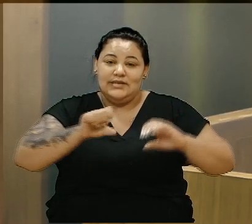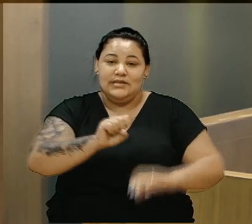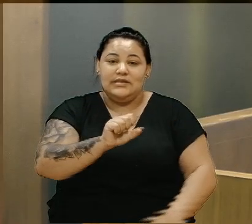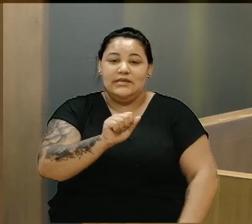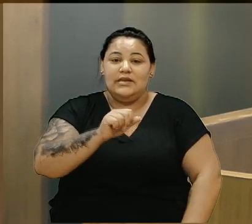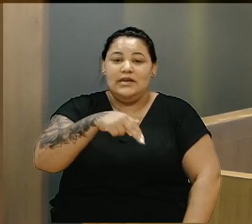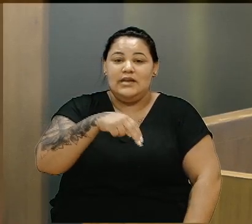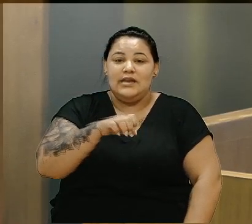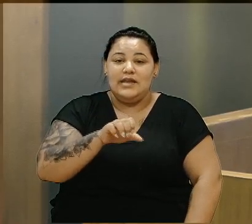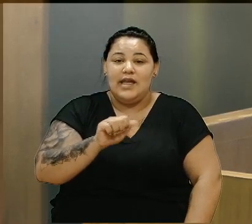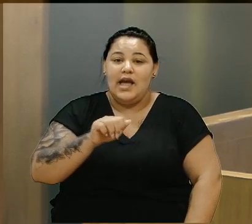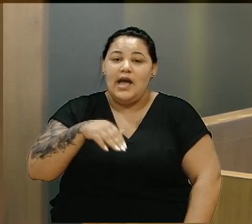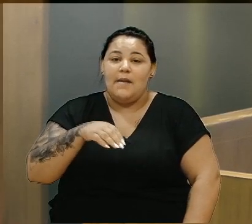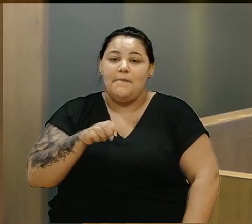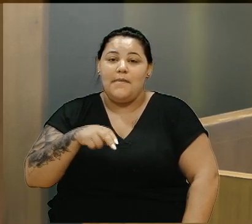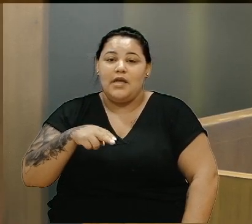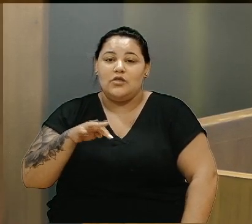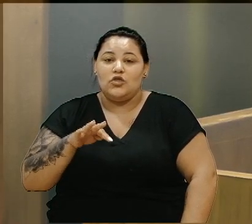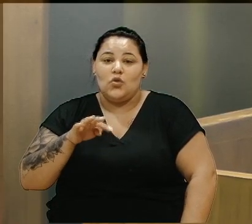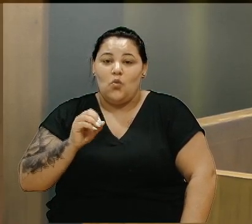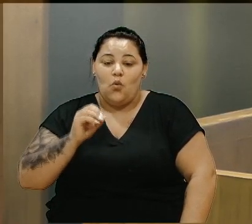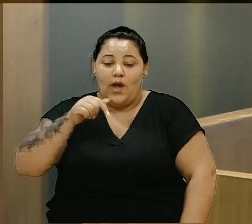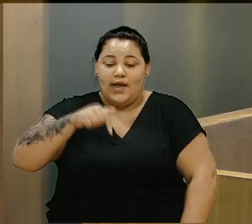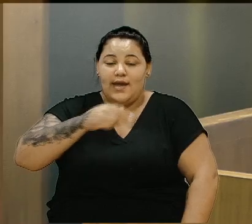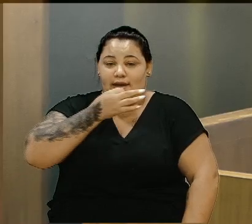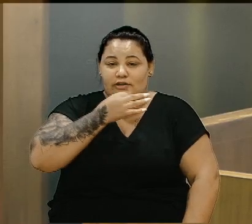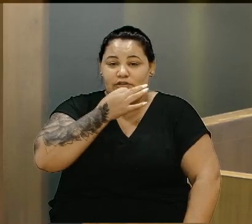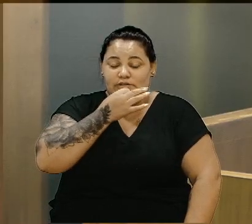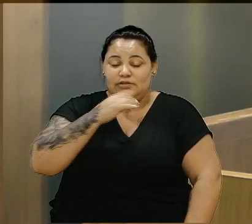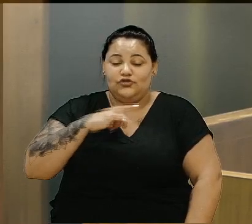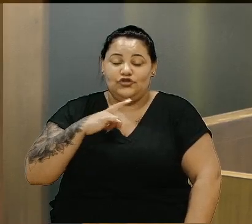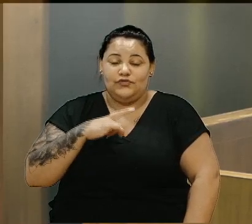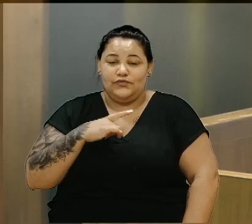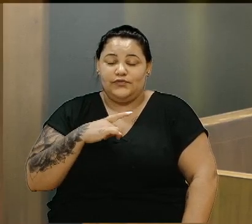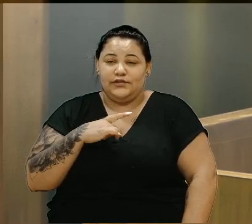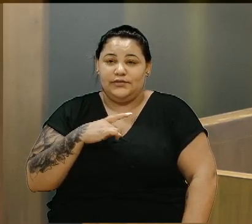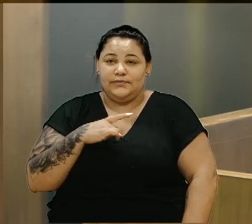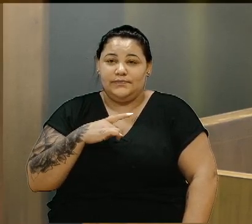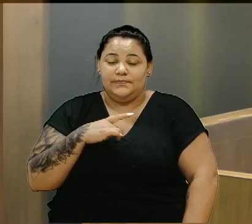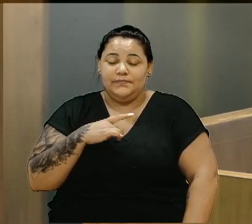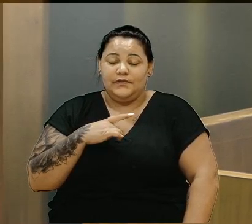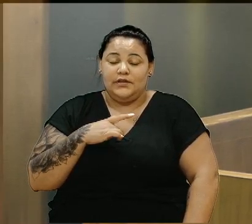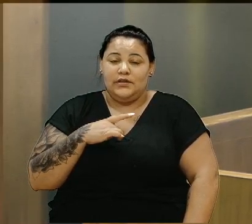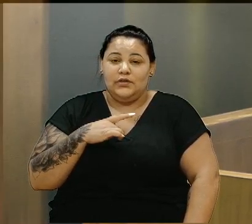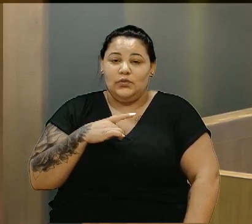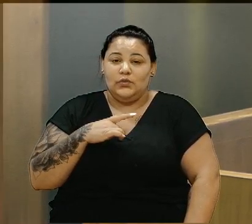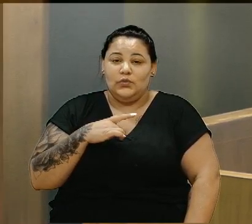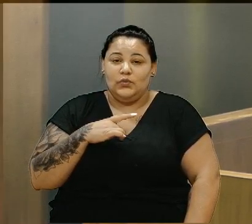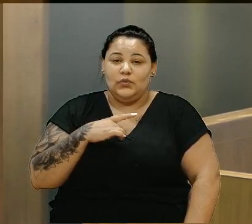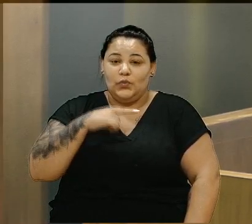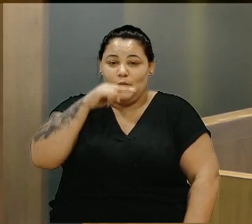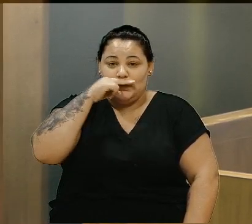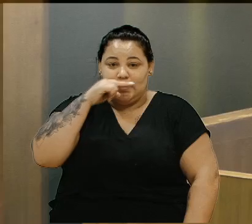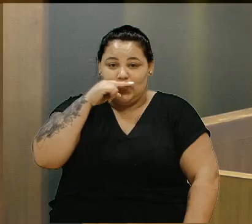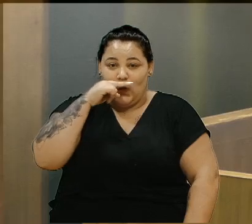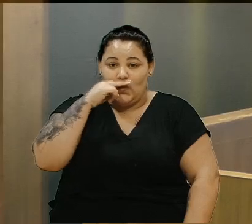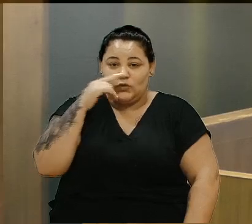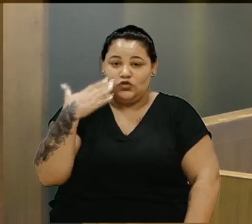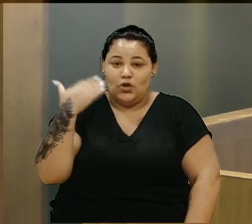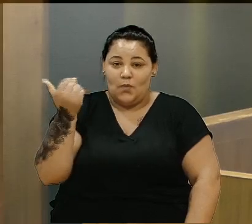Eu tive a honra de, atendendo um convite do então prefeito José Ivo Sartori,